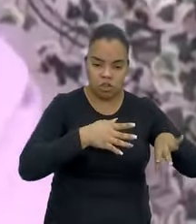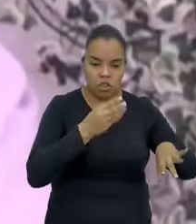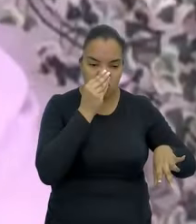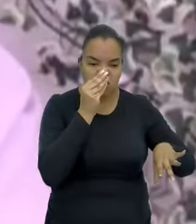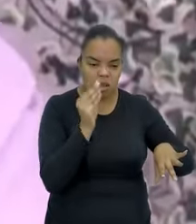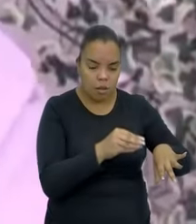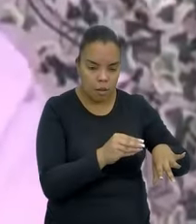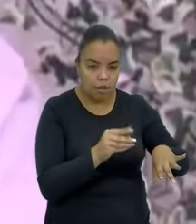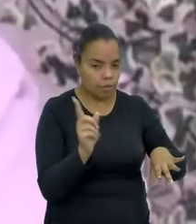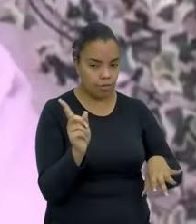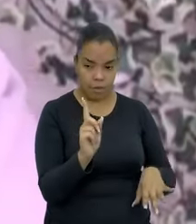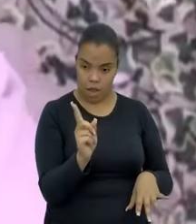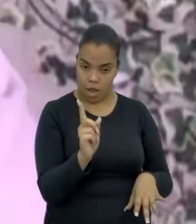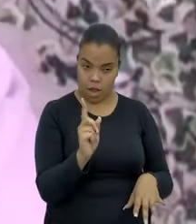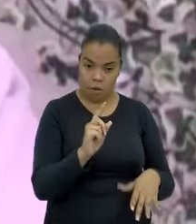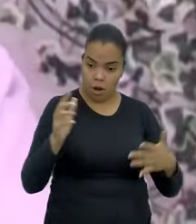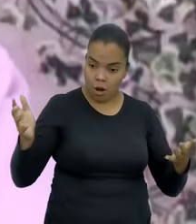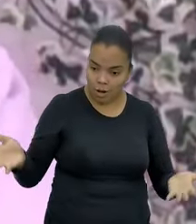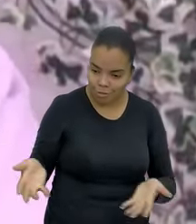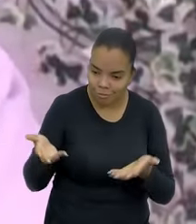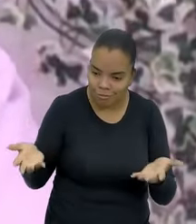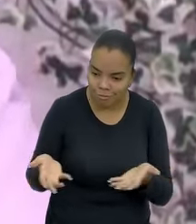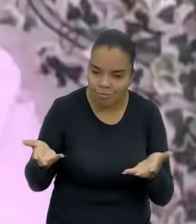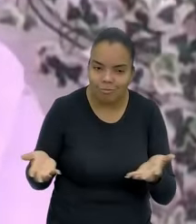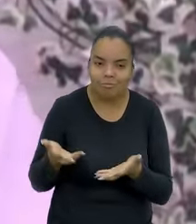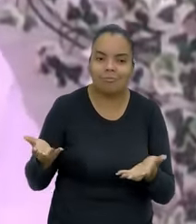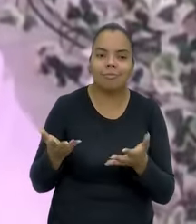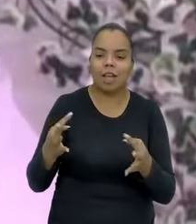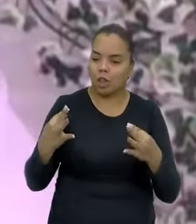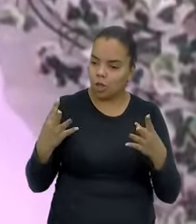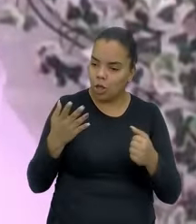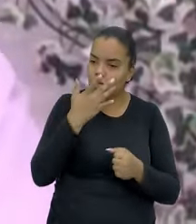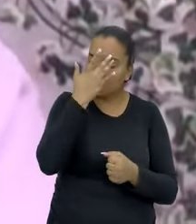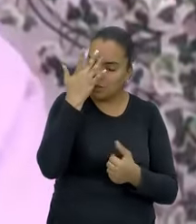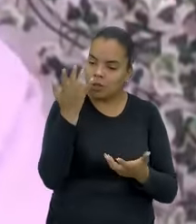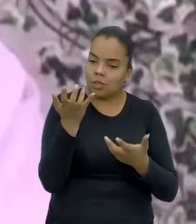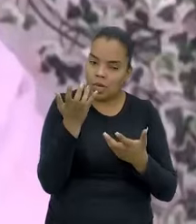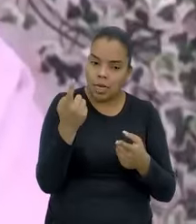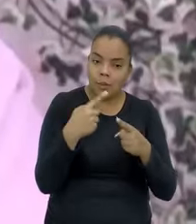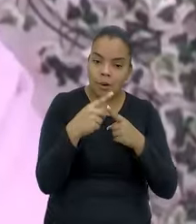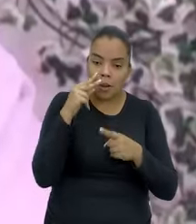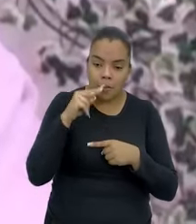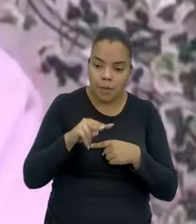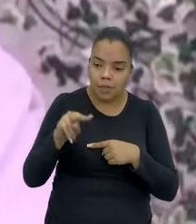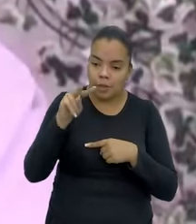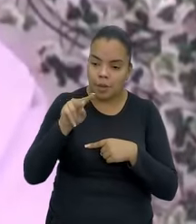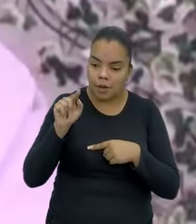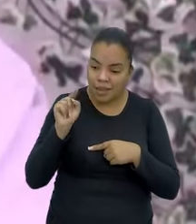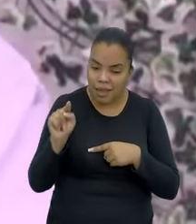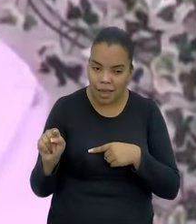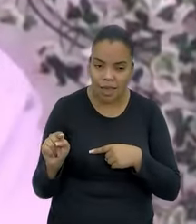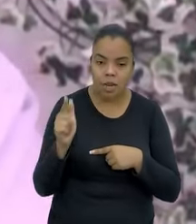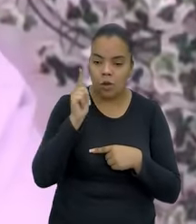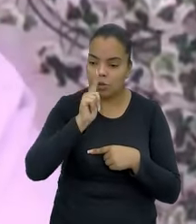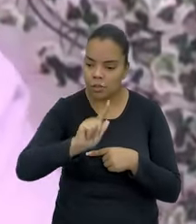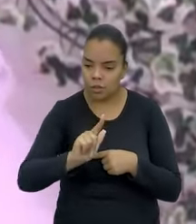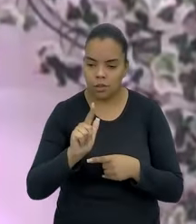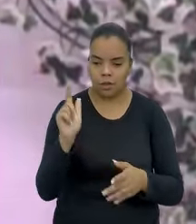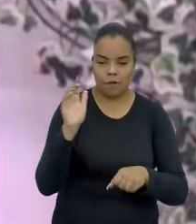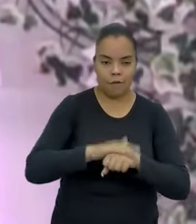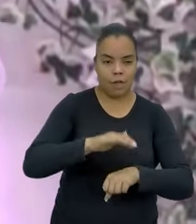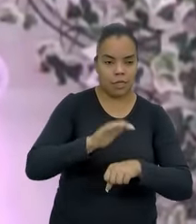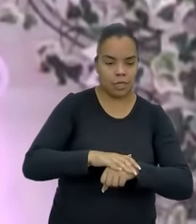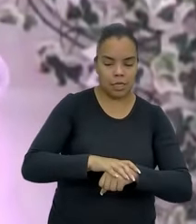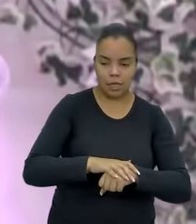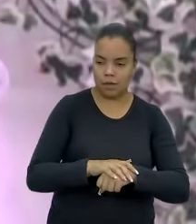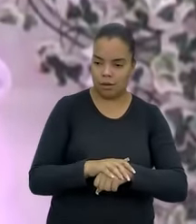grupo para ser o mais assediado né Então essa transformação ela acontece desde que a gente tenha